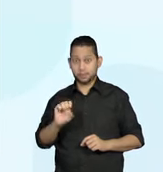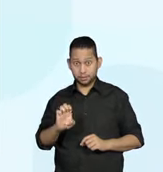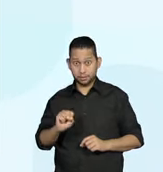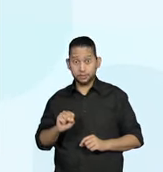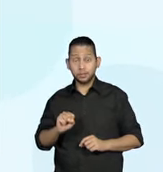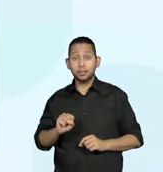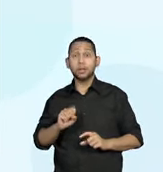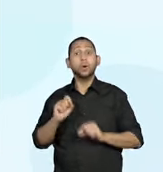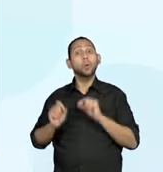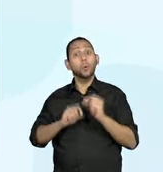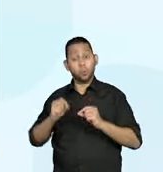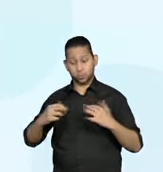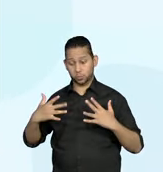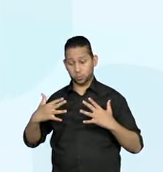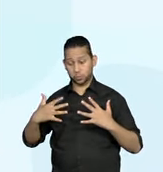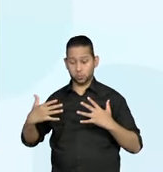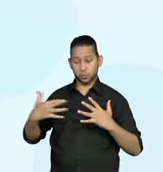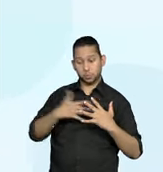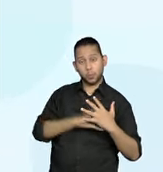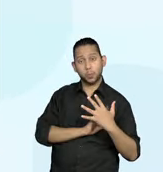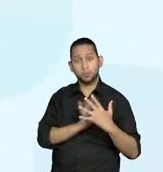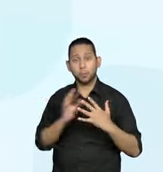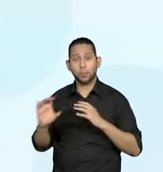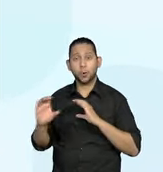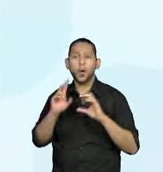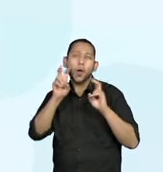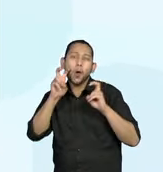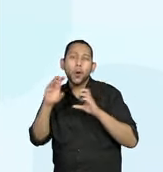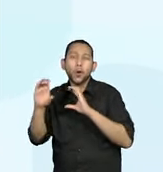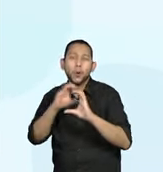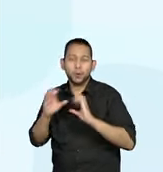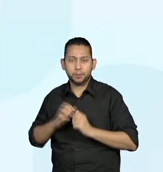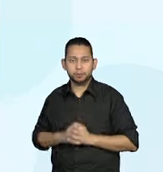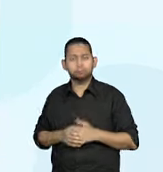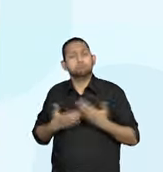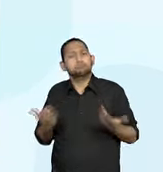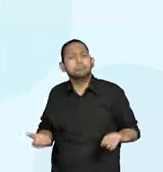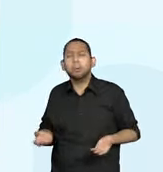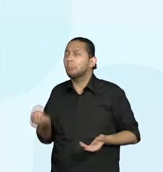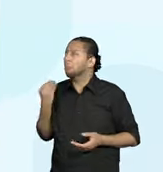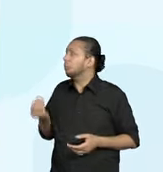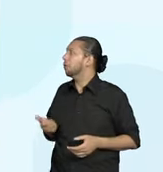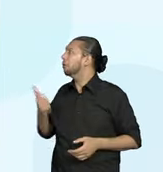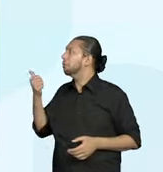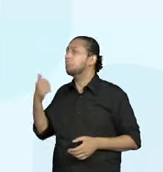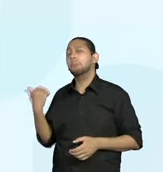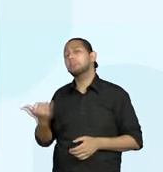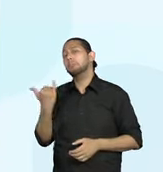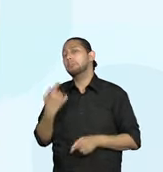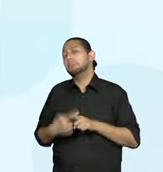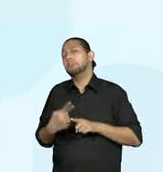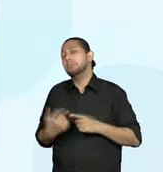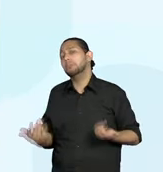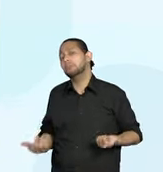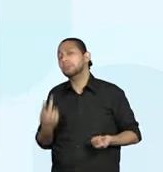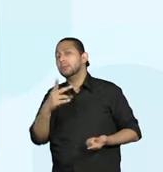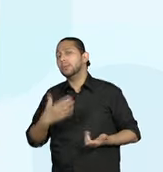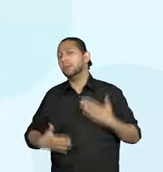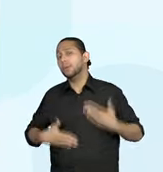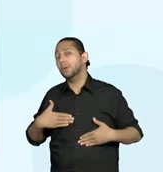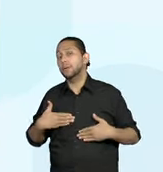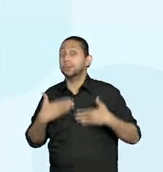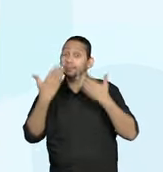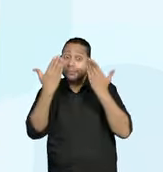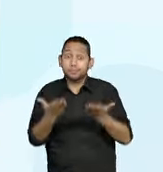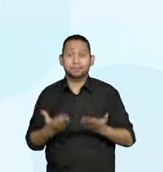desses neurotransmissores. Qual a importância desse tipo de transmissão? É essa transmissão